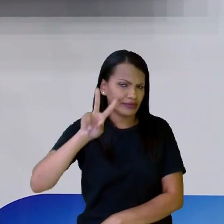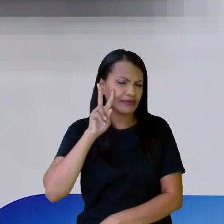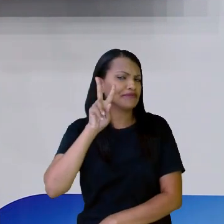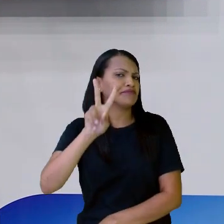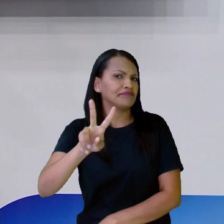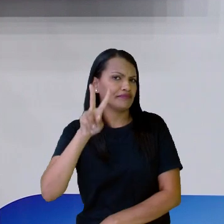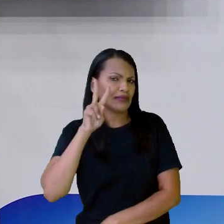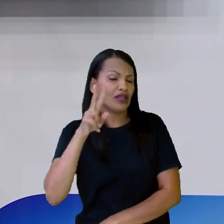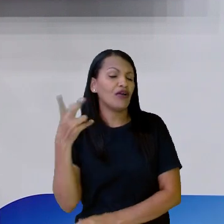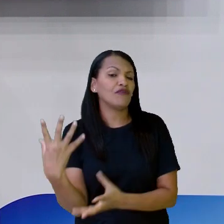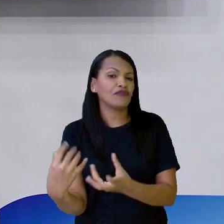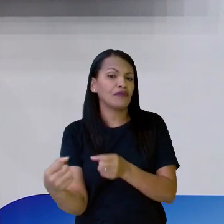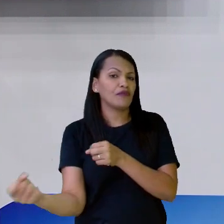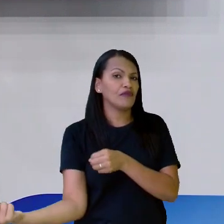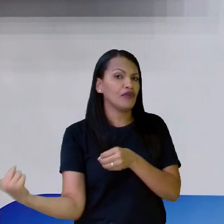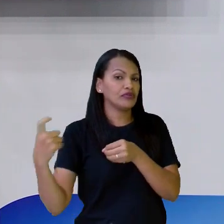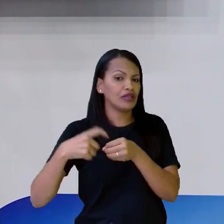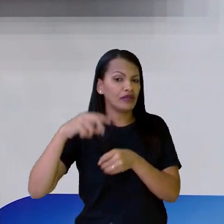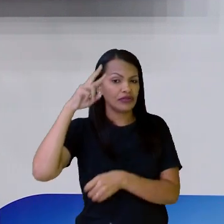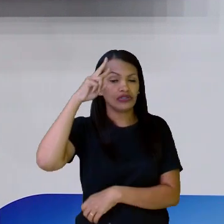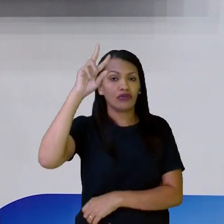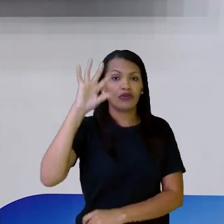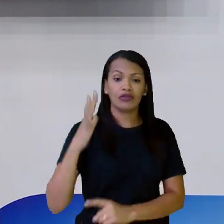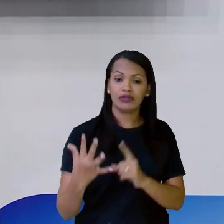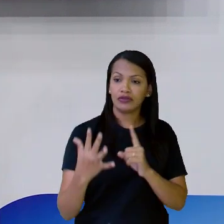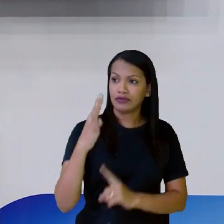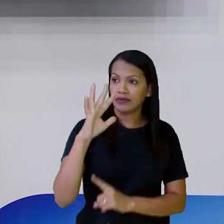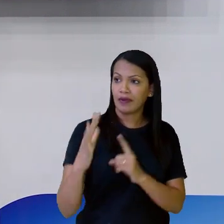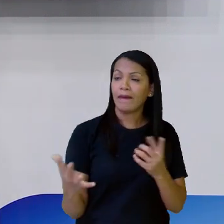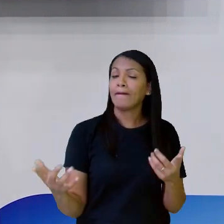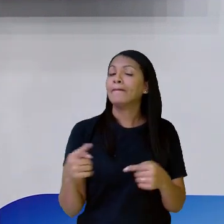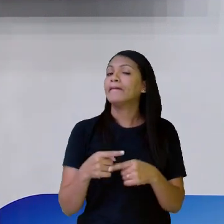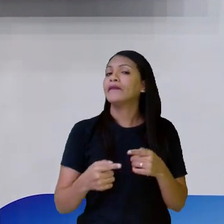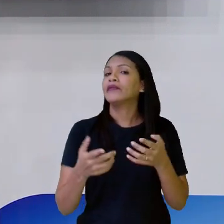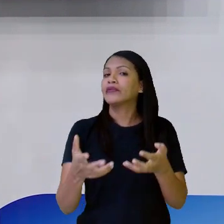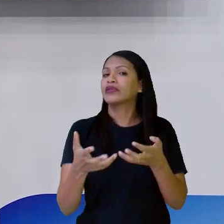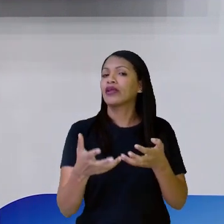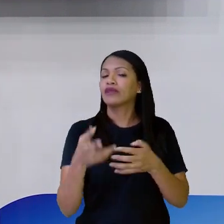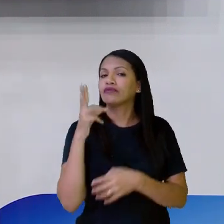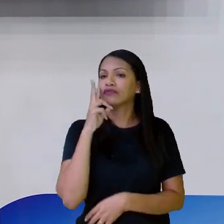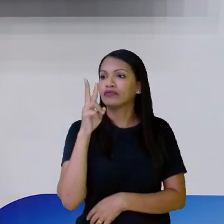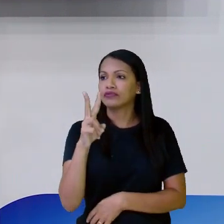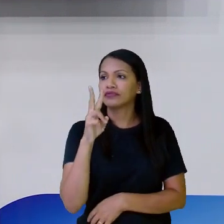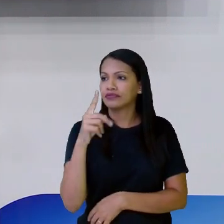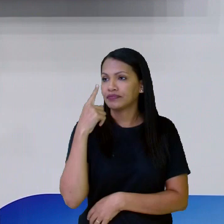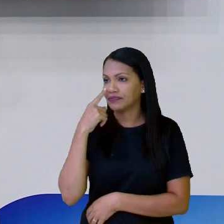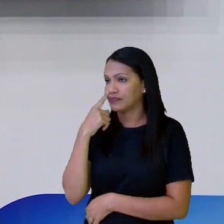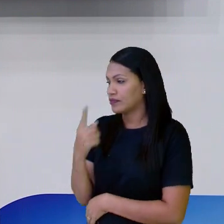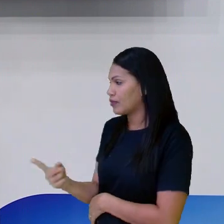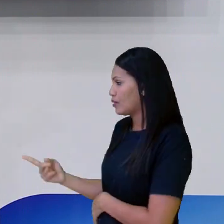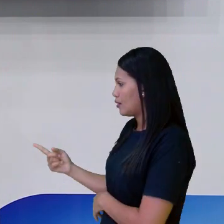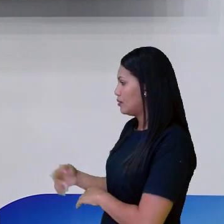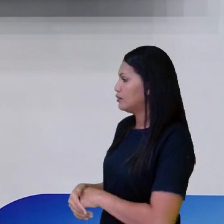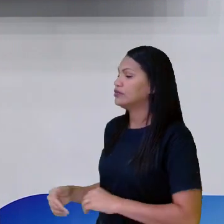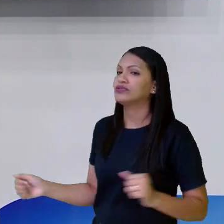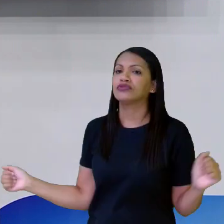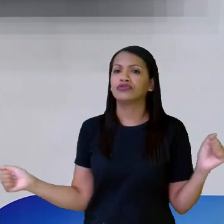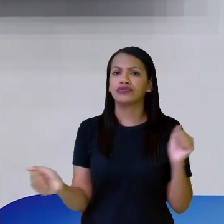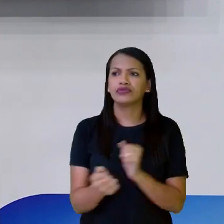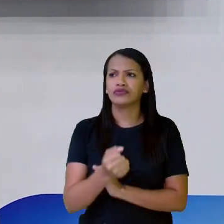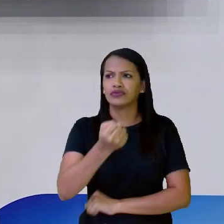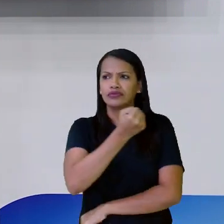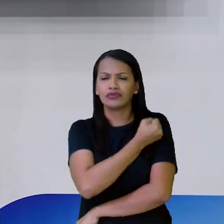atentos, viu? A gente vai voltar com essas histórias de carnaval, mas eu quero que vocês fiquem atentos a esses números e eu quero que